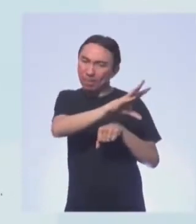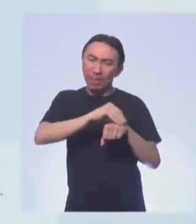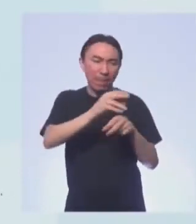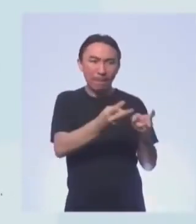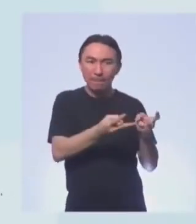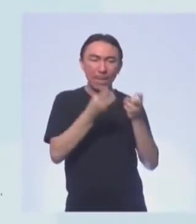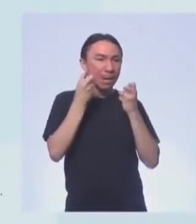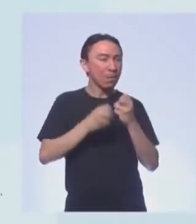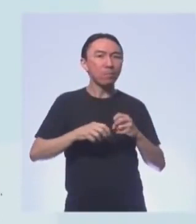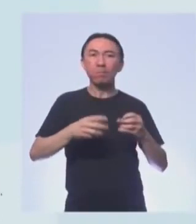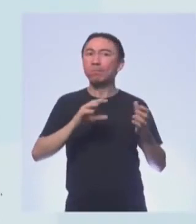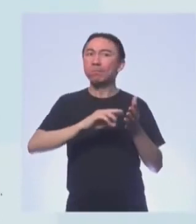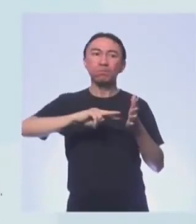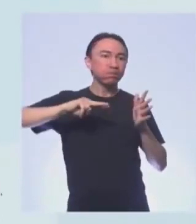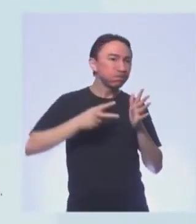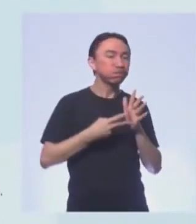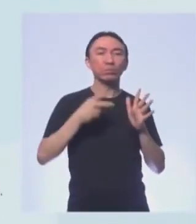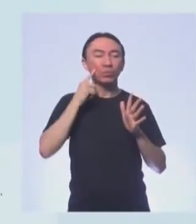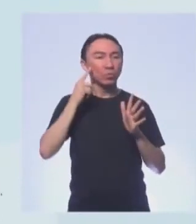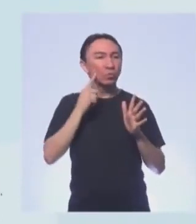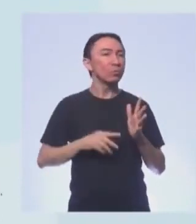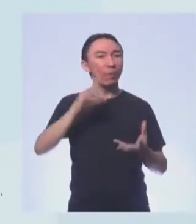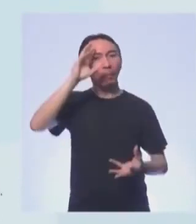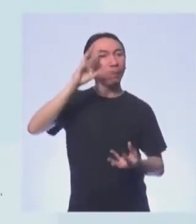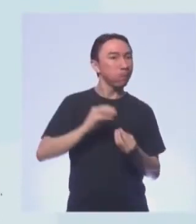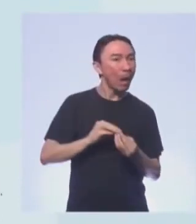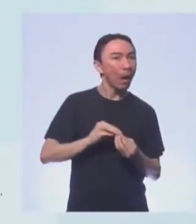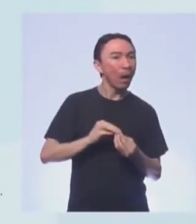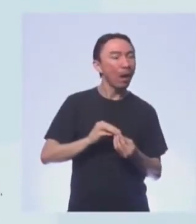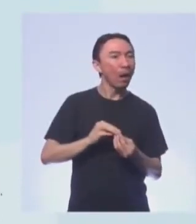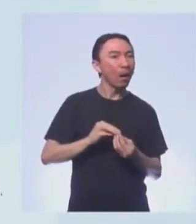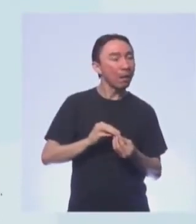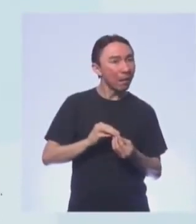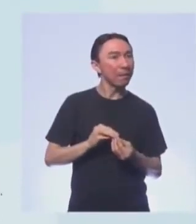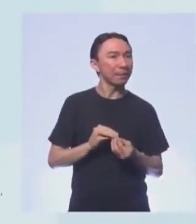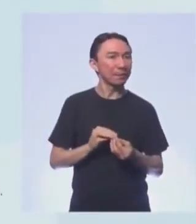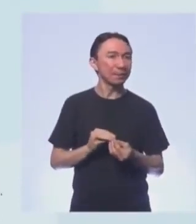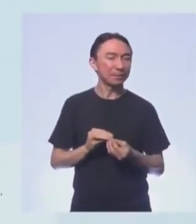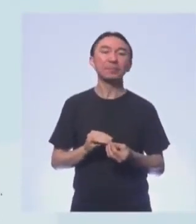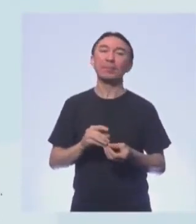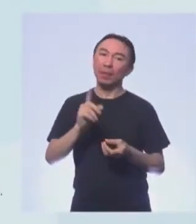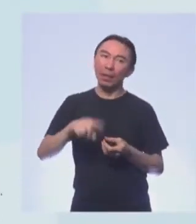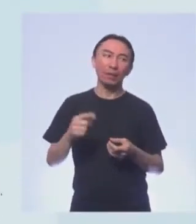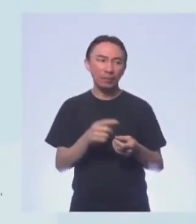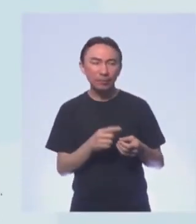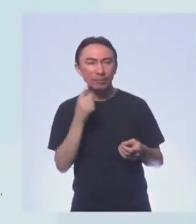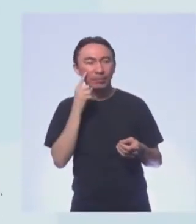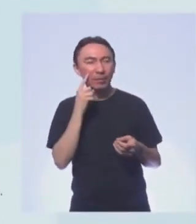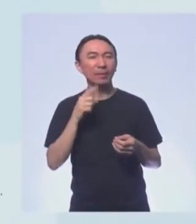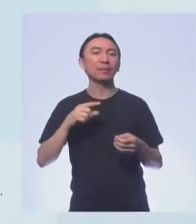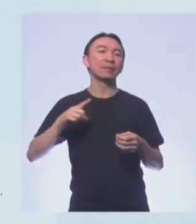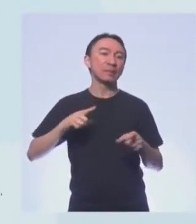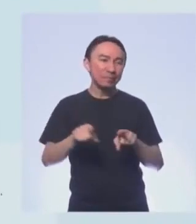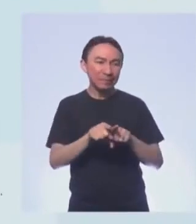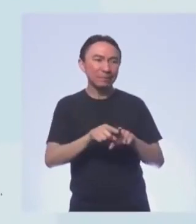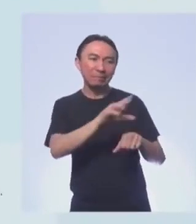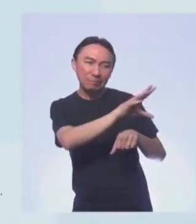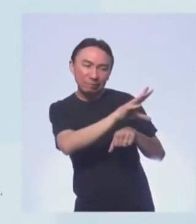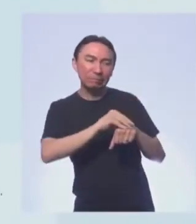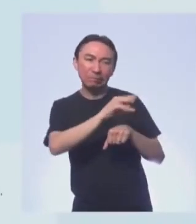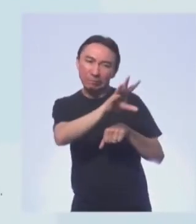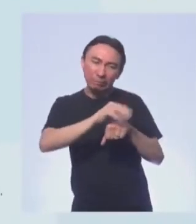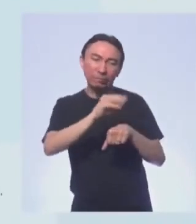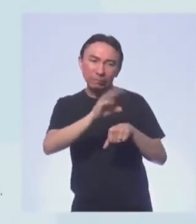ó. Coleta, análise e interpretação de dados. Preocupa-se com os métodos de recolha, organização,